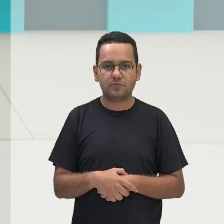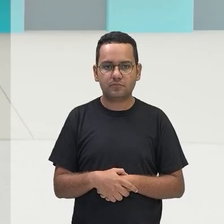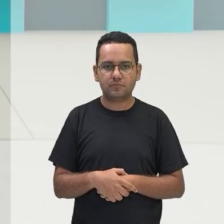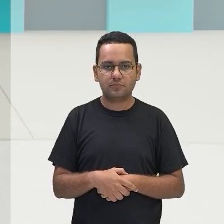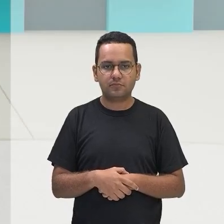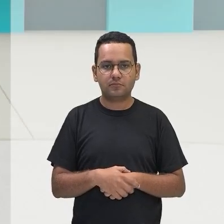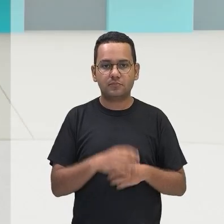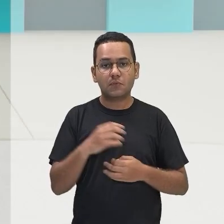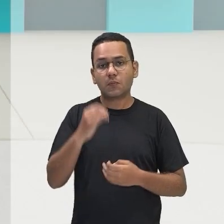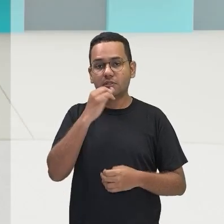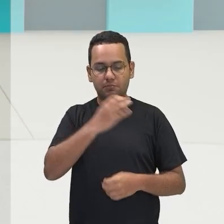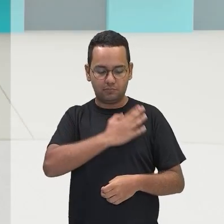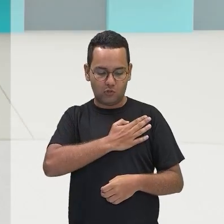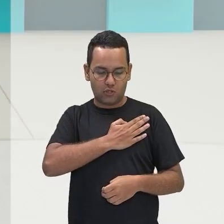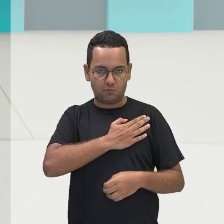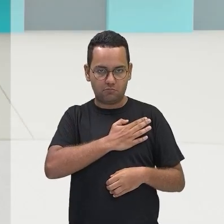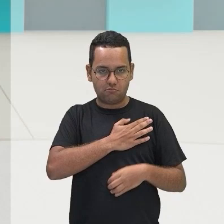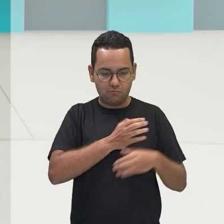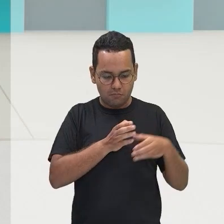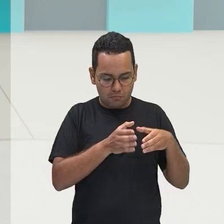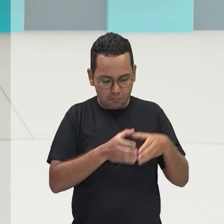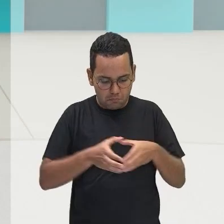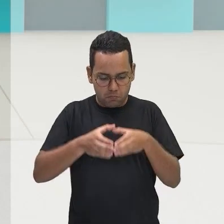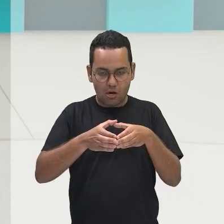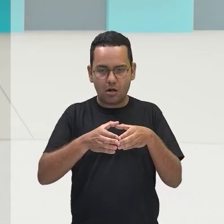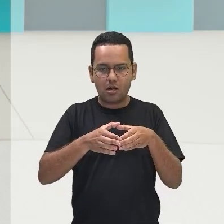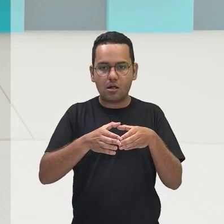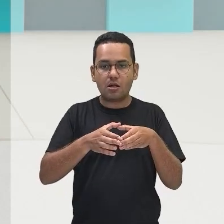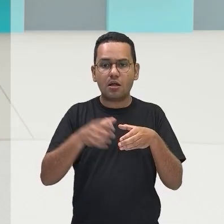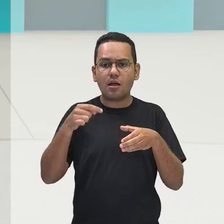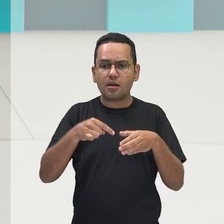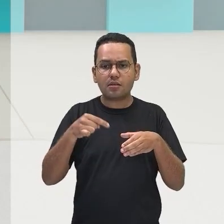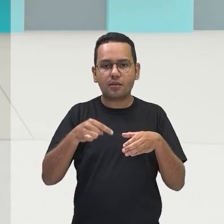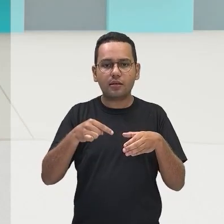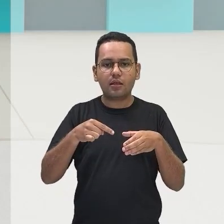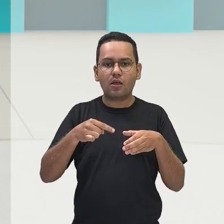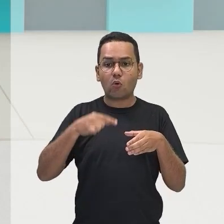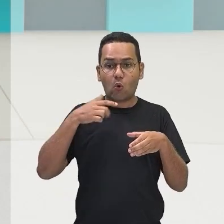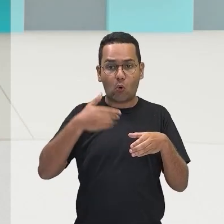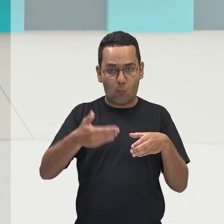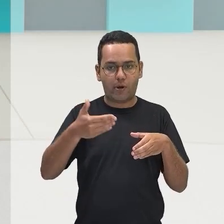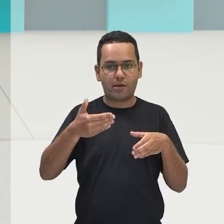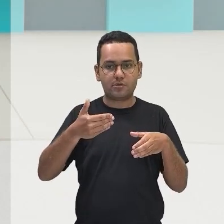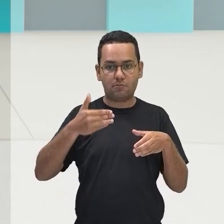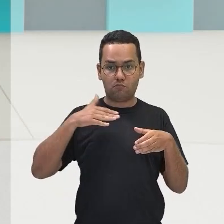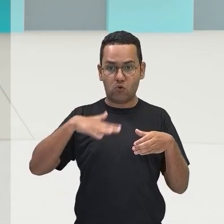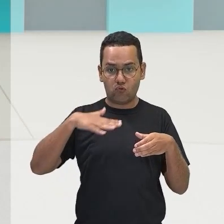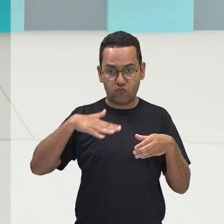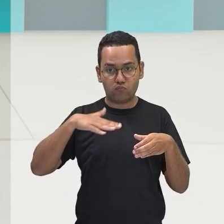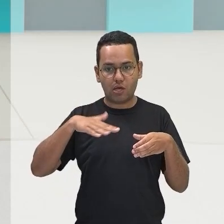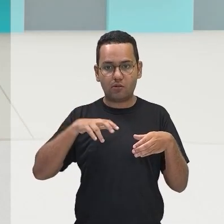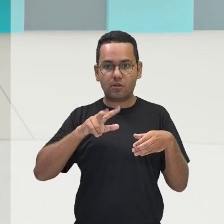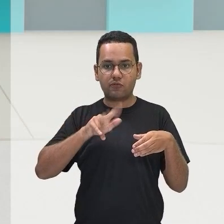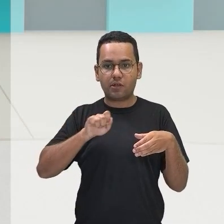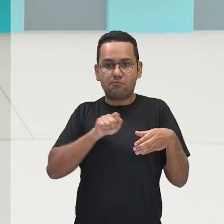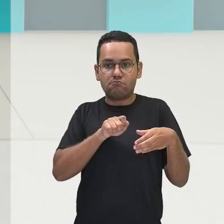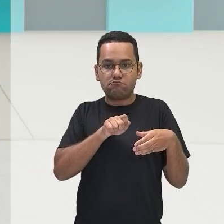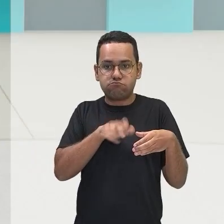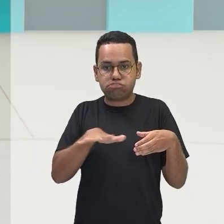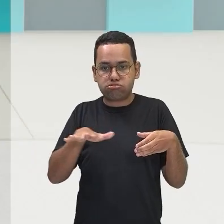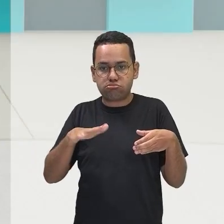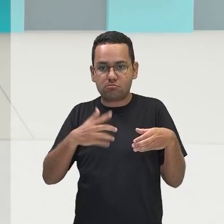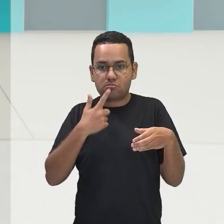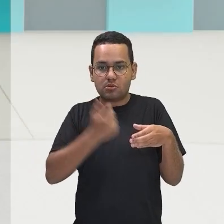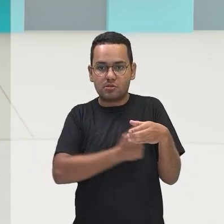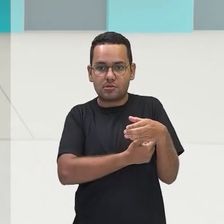é o motor, né? Que de repente vai a bomba, né? Vai pulsionar o sangue, né? Para todo o seu